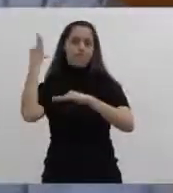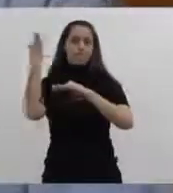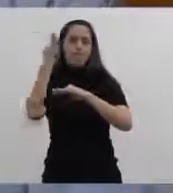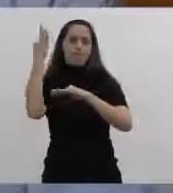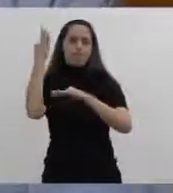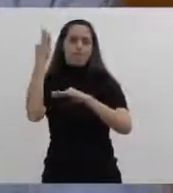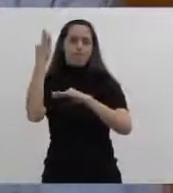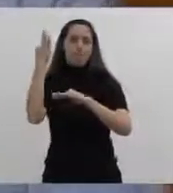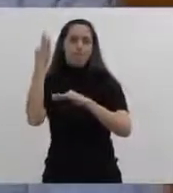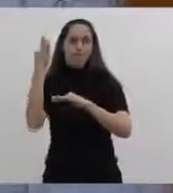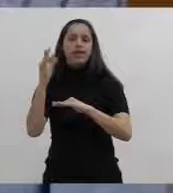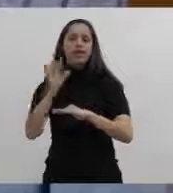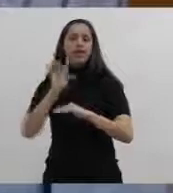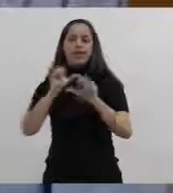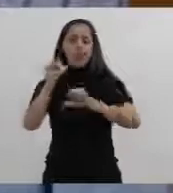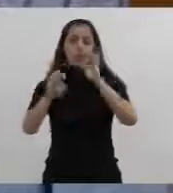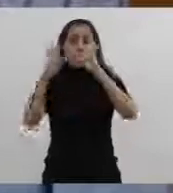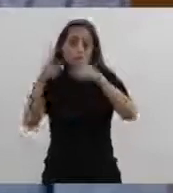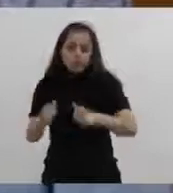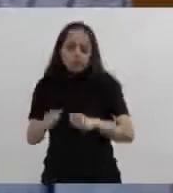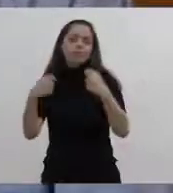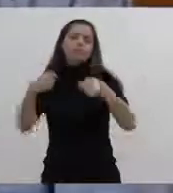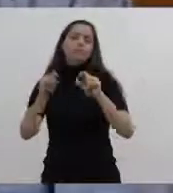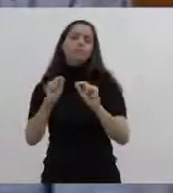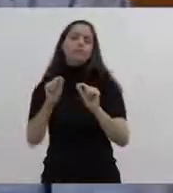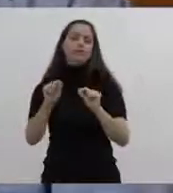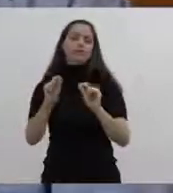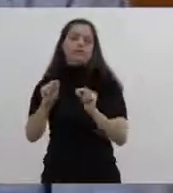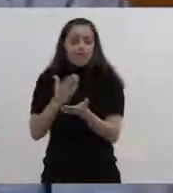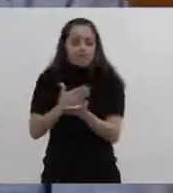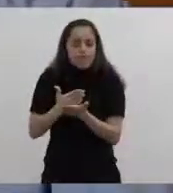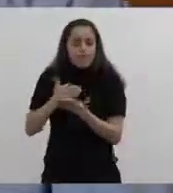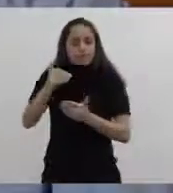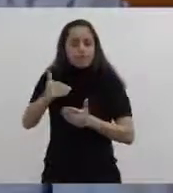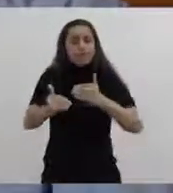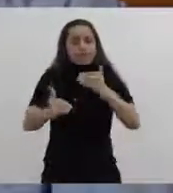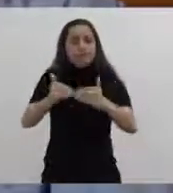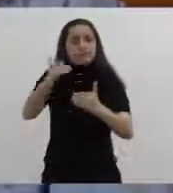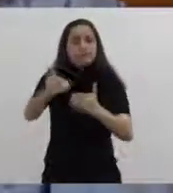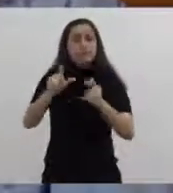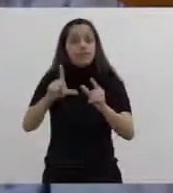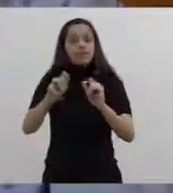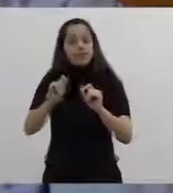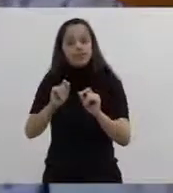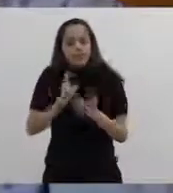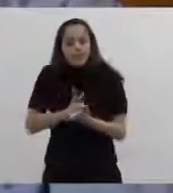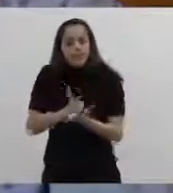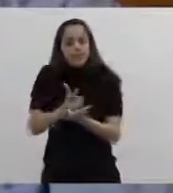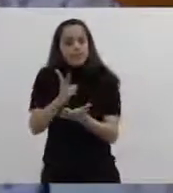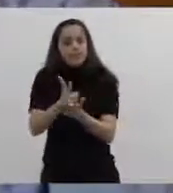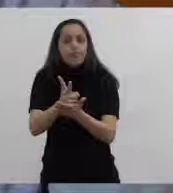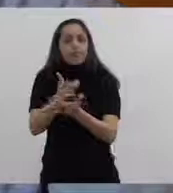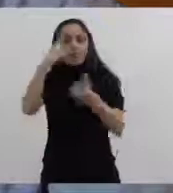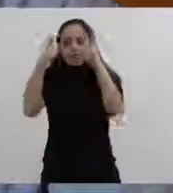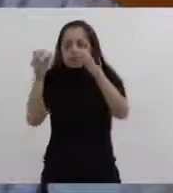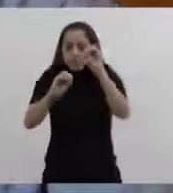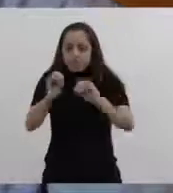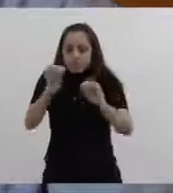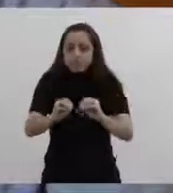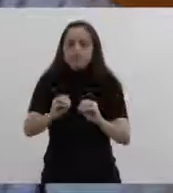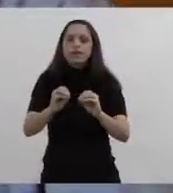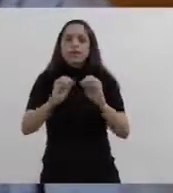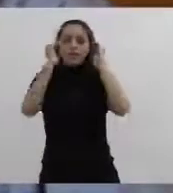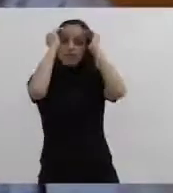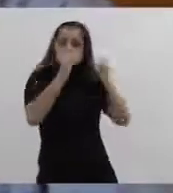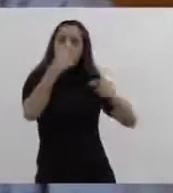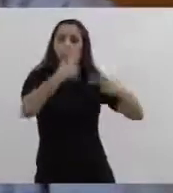do sistema de escola secundária, voltado principalmente para a escola formal. Portanto, isso não muda muito, mas é enfatizado